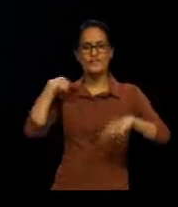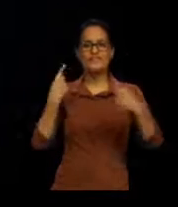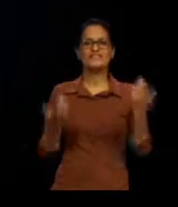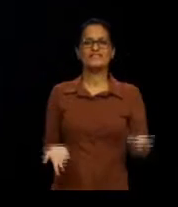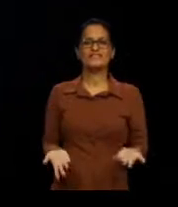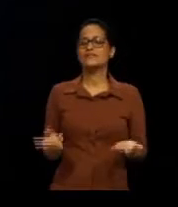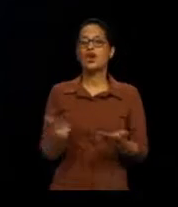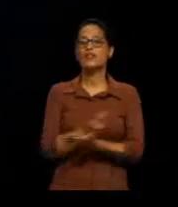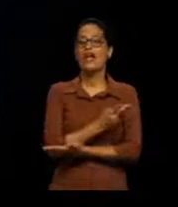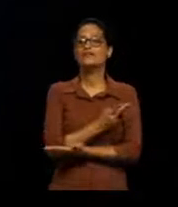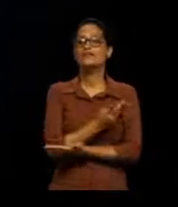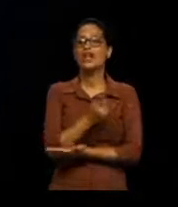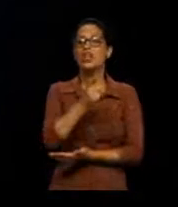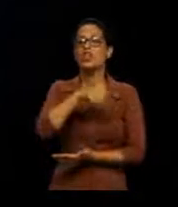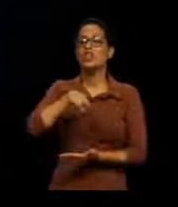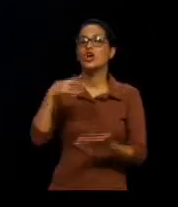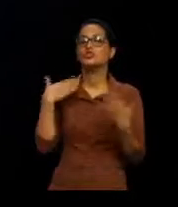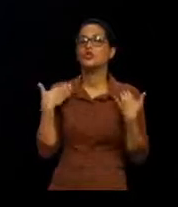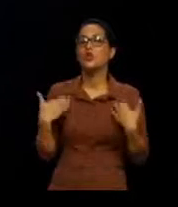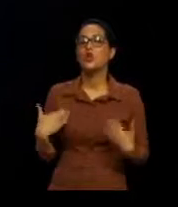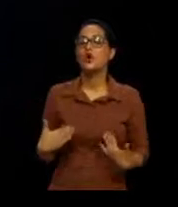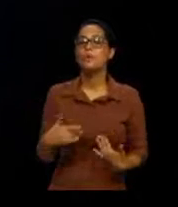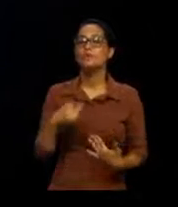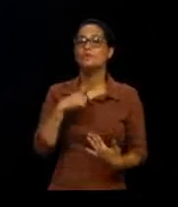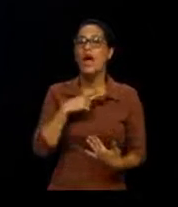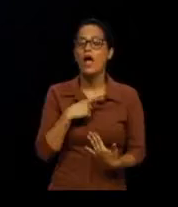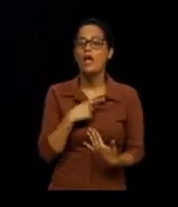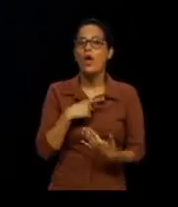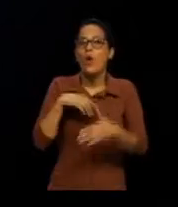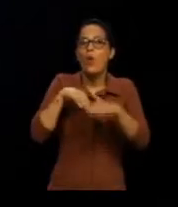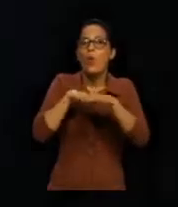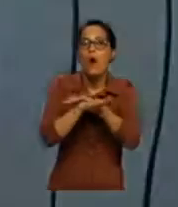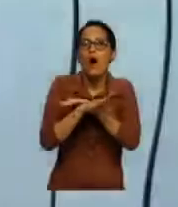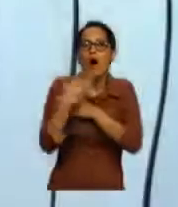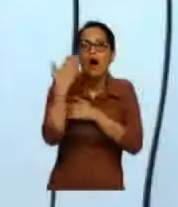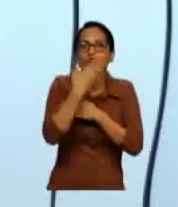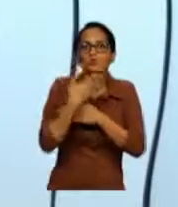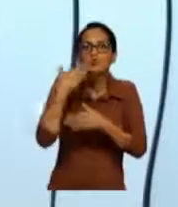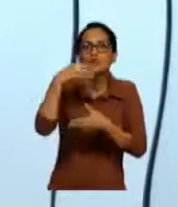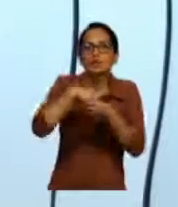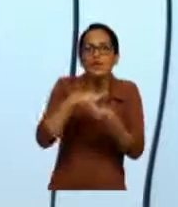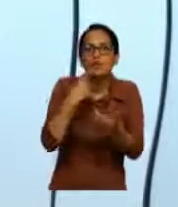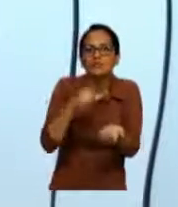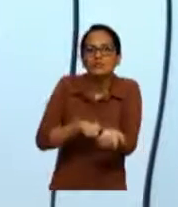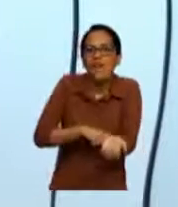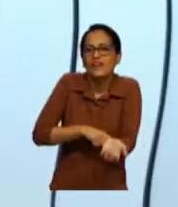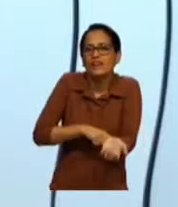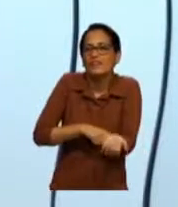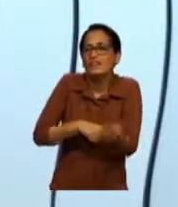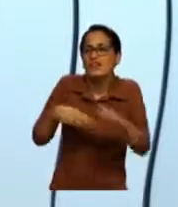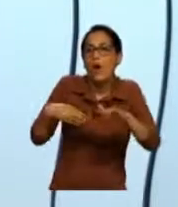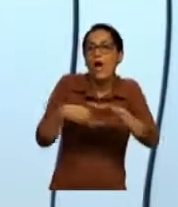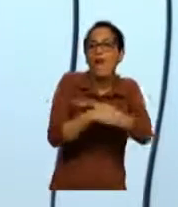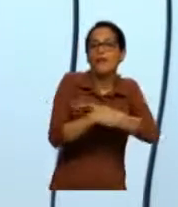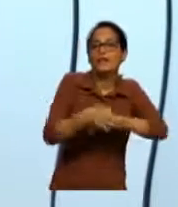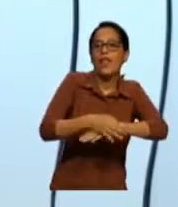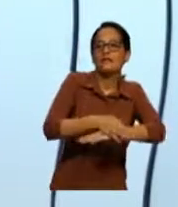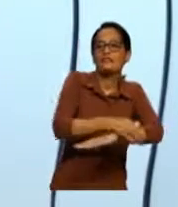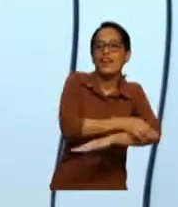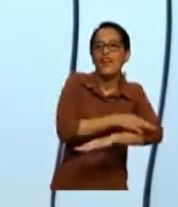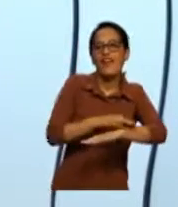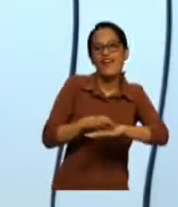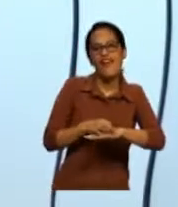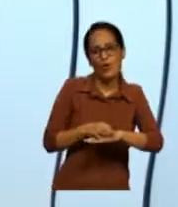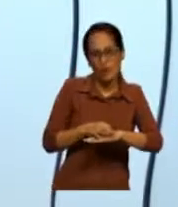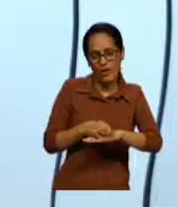acontecer? Nosso corpo vai ficar cheio de glicose na corrente sanguínea. A glicose não vai entrar para dentro da célula. Se a glicose não entrou para dentro